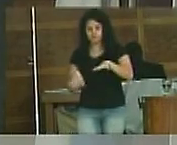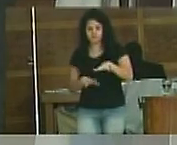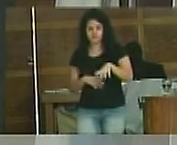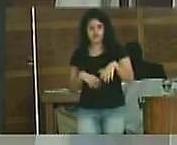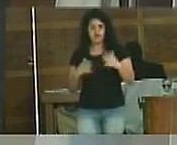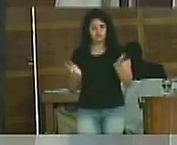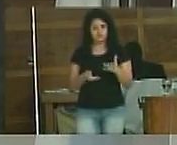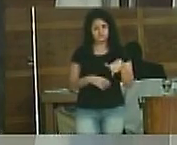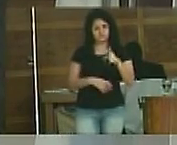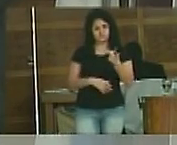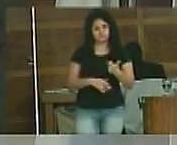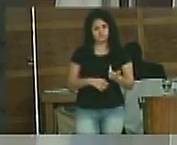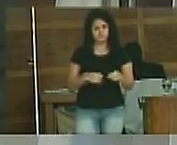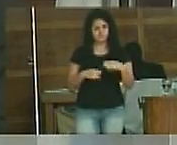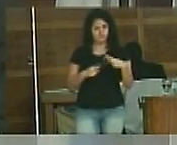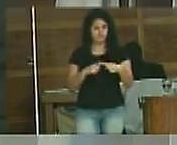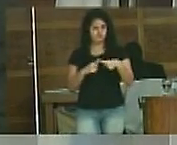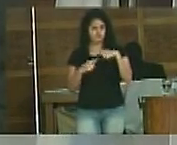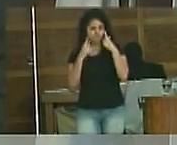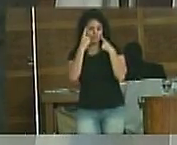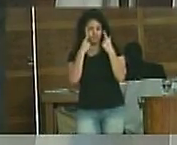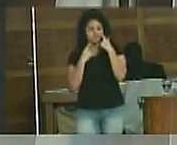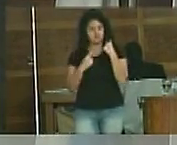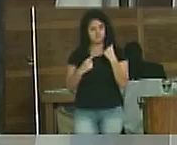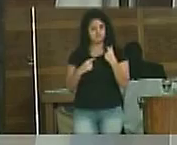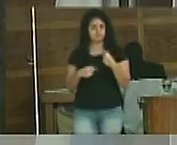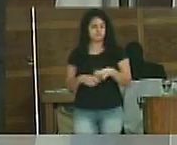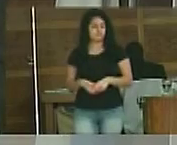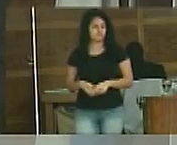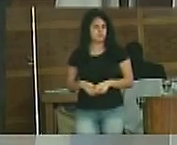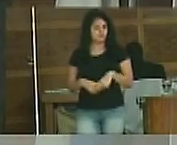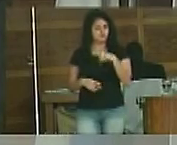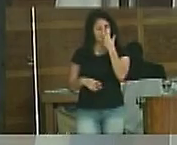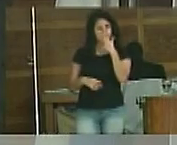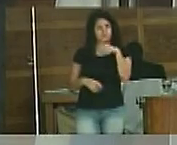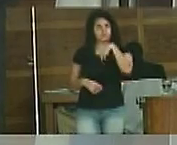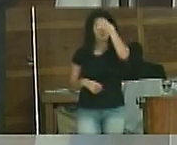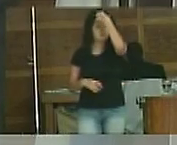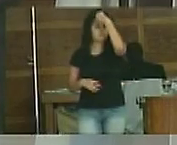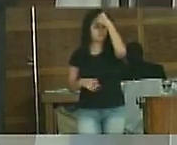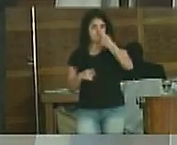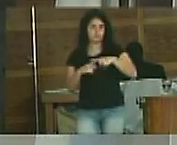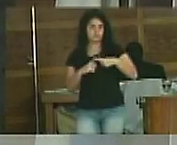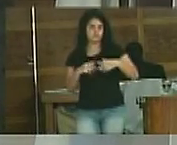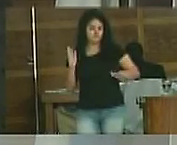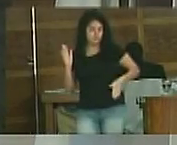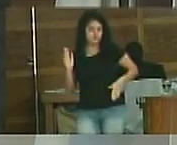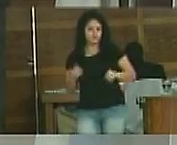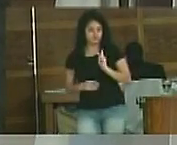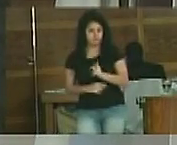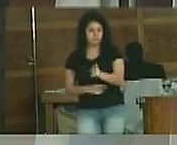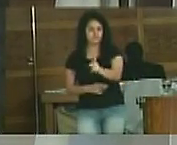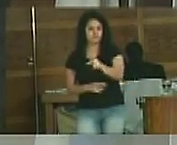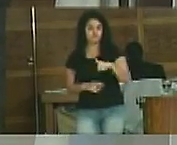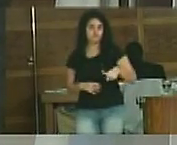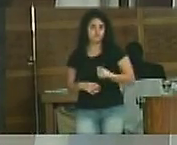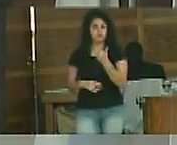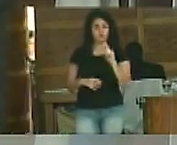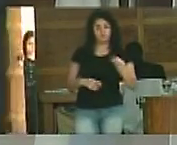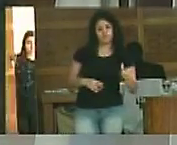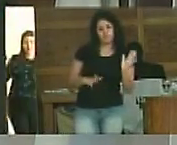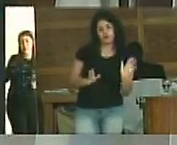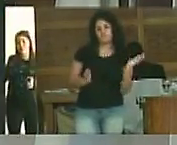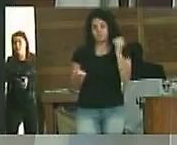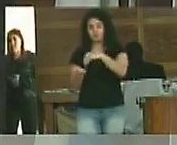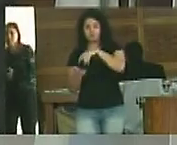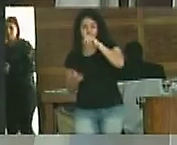a lágrima derramada. É igual aqui o município, né? A bandidagem da Caia, né? Melhora um pouco, volta de novo, a porra